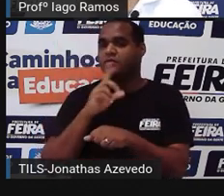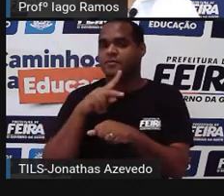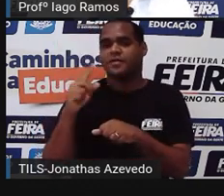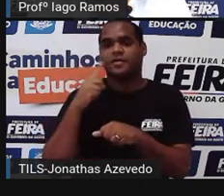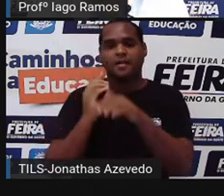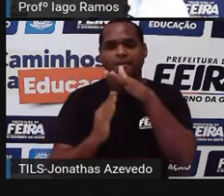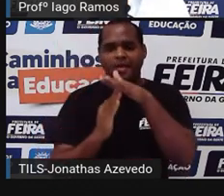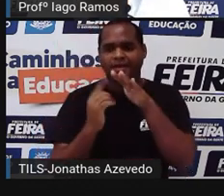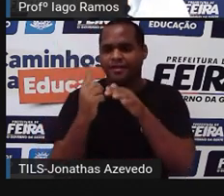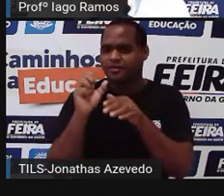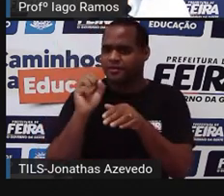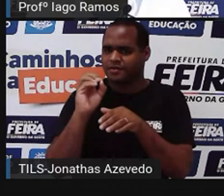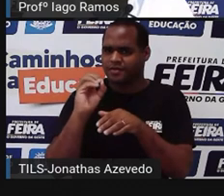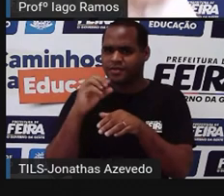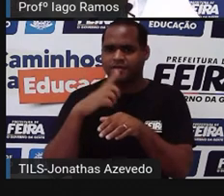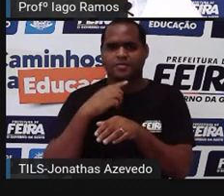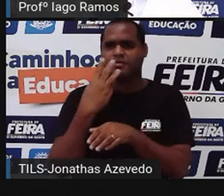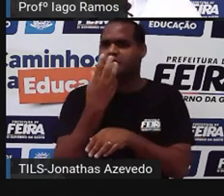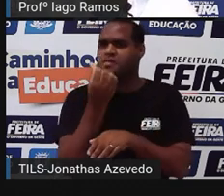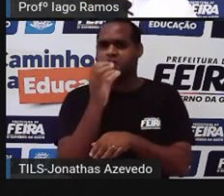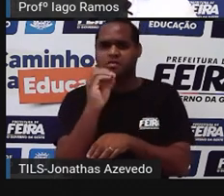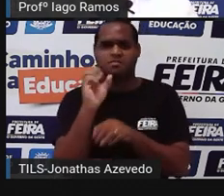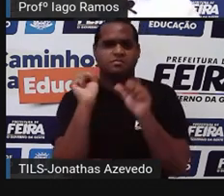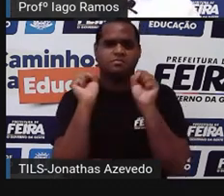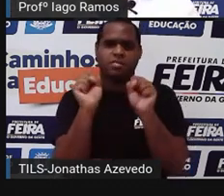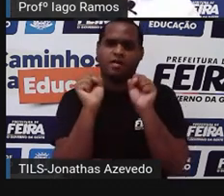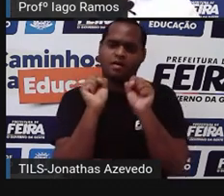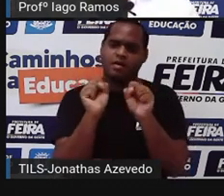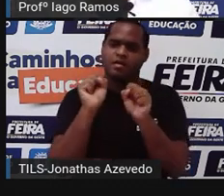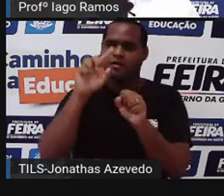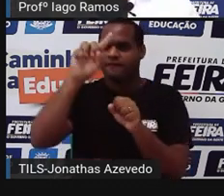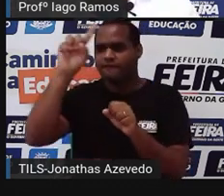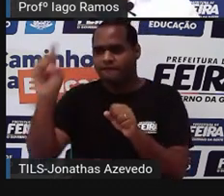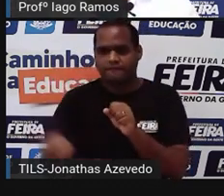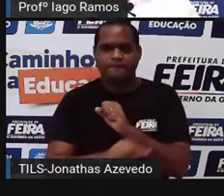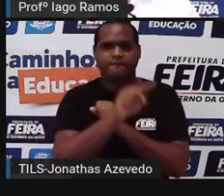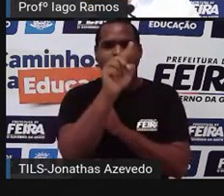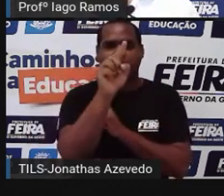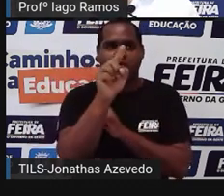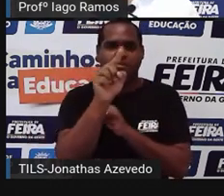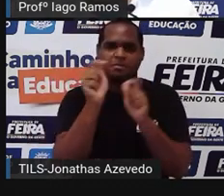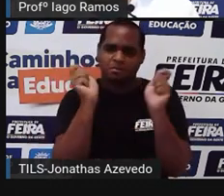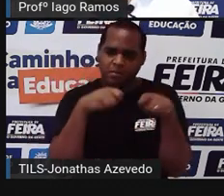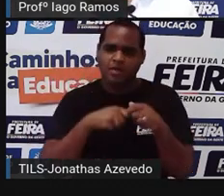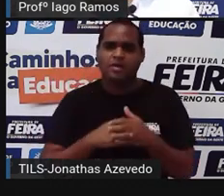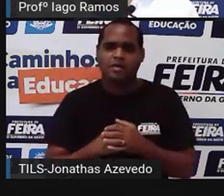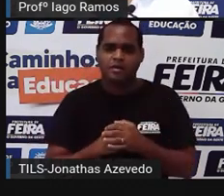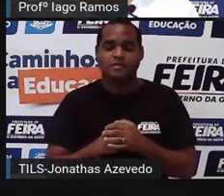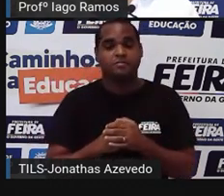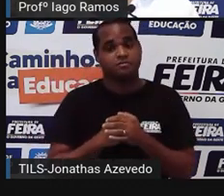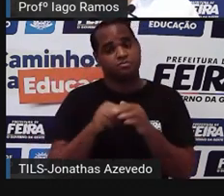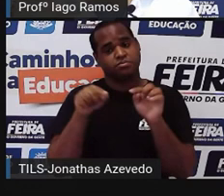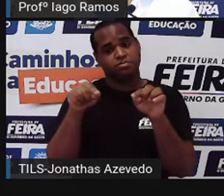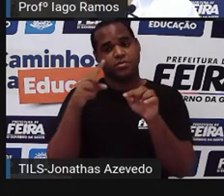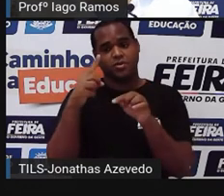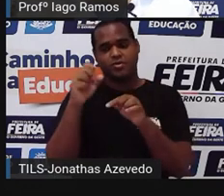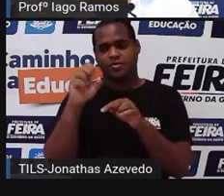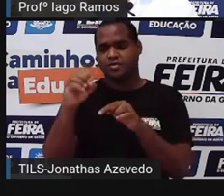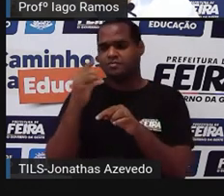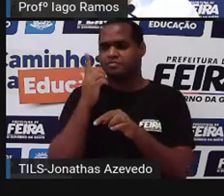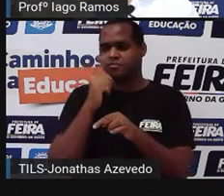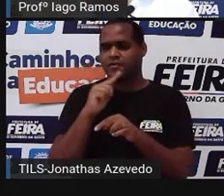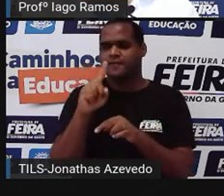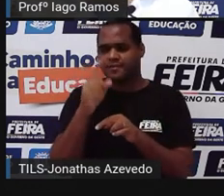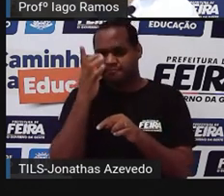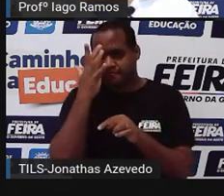vai até 180 não eu posso dar um giro de 360 uma volta completa Tá mas até aqui eu